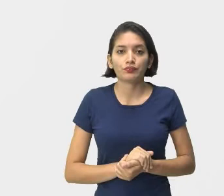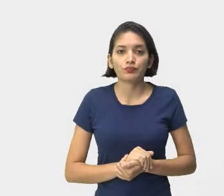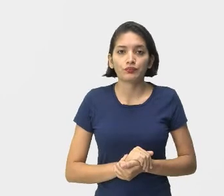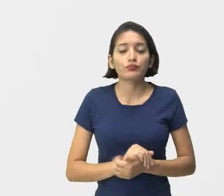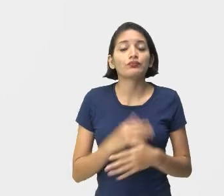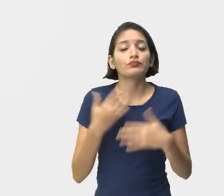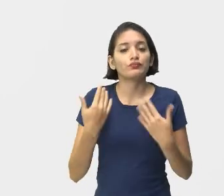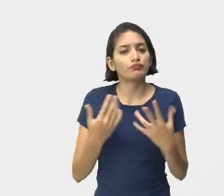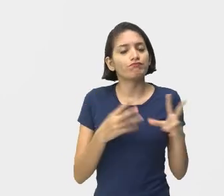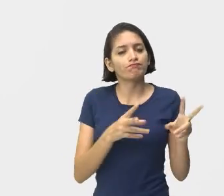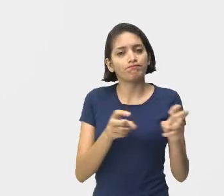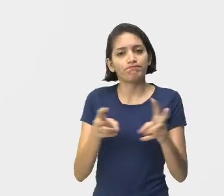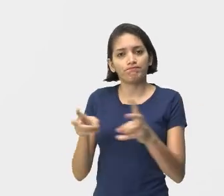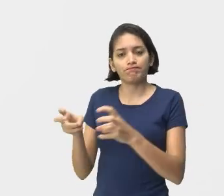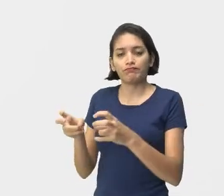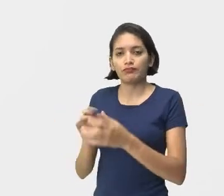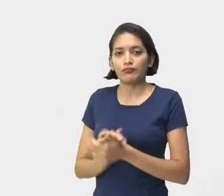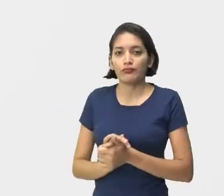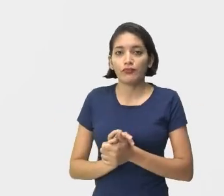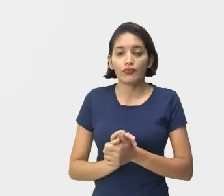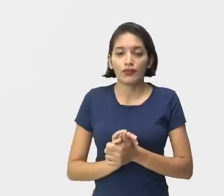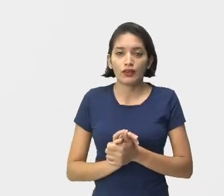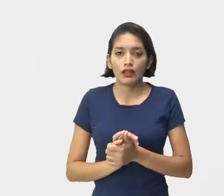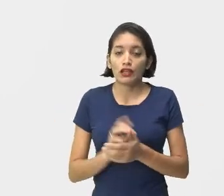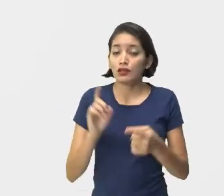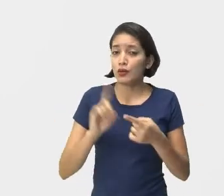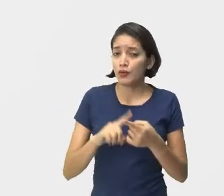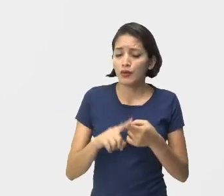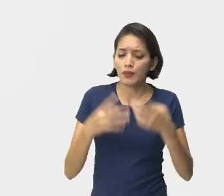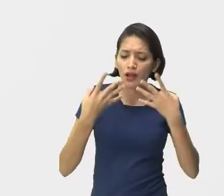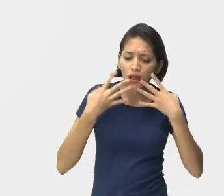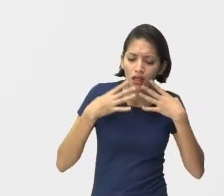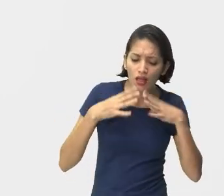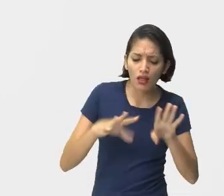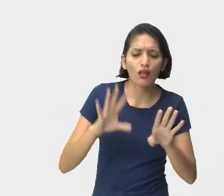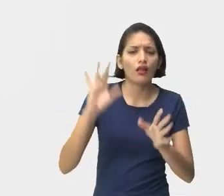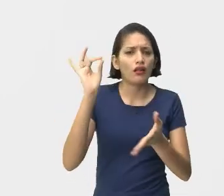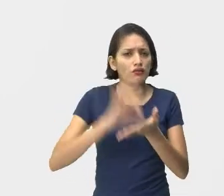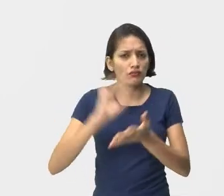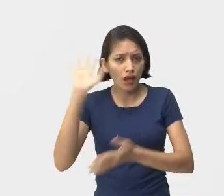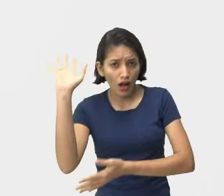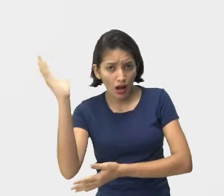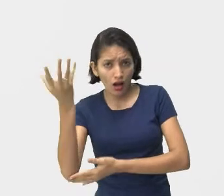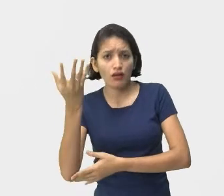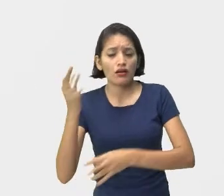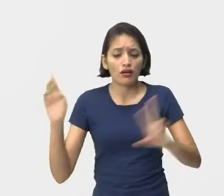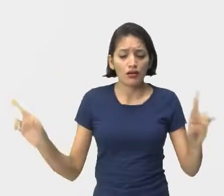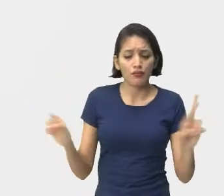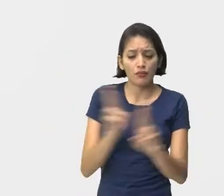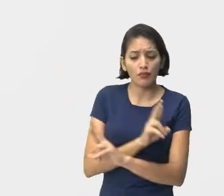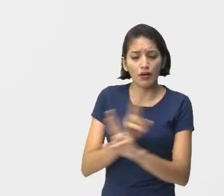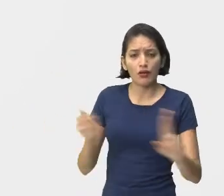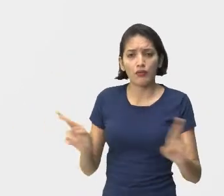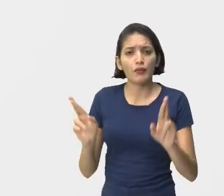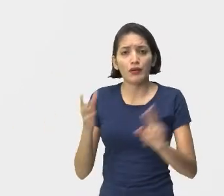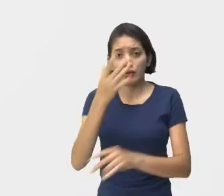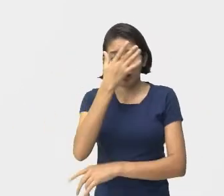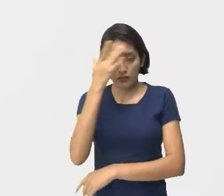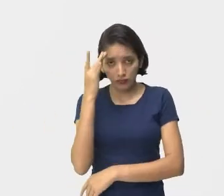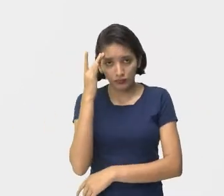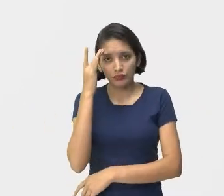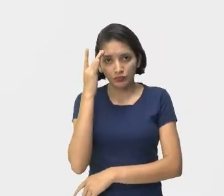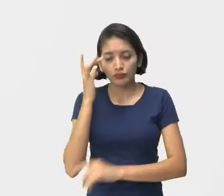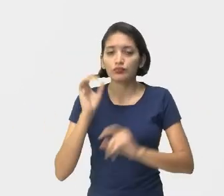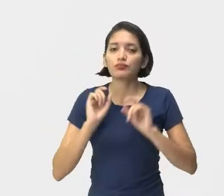Então, vejam bem, se naturaliza um fato, um acontecimento, uma relação entre as pessoas, na